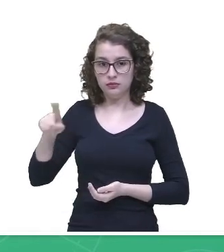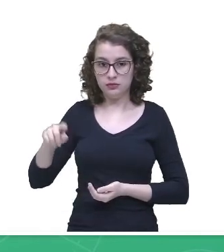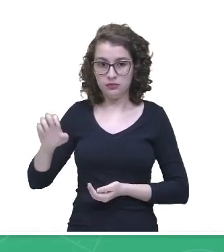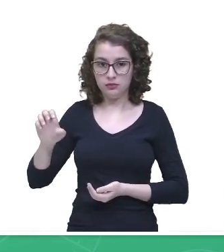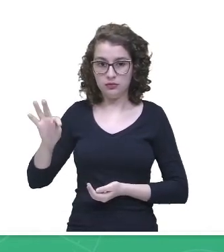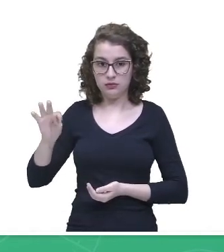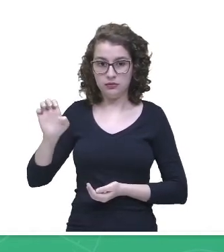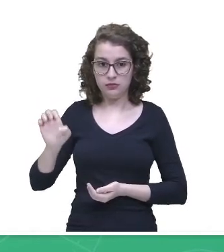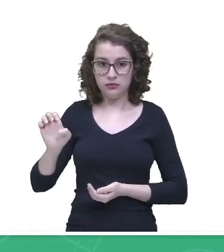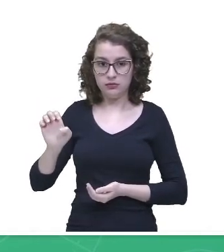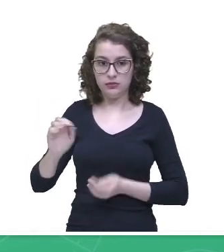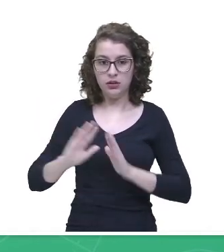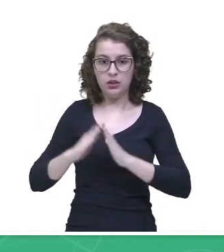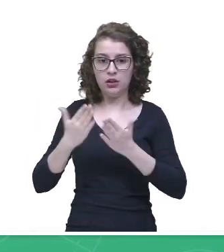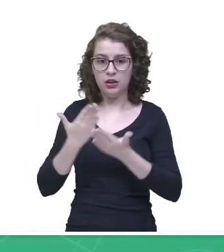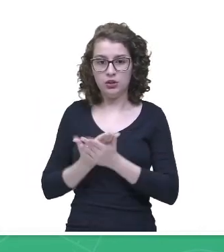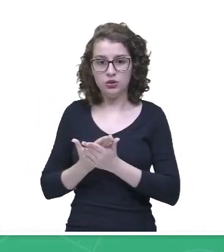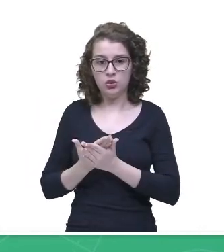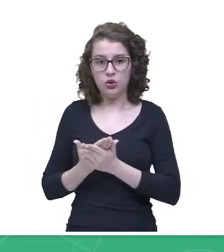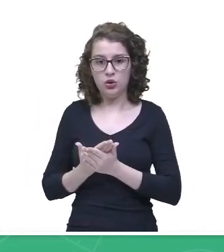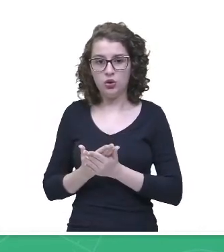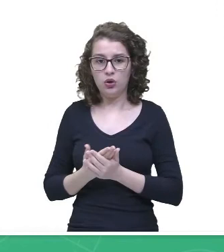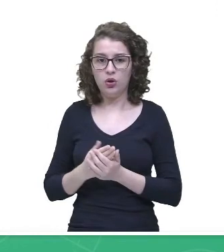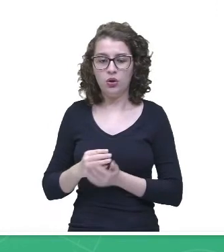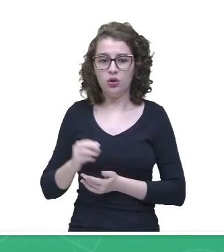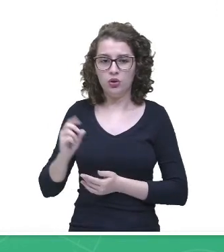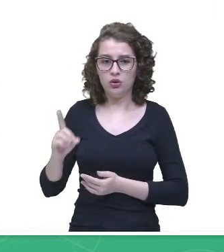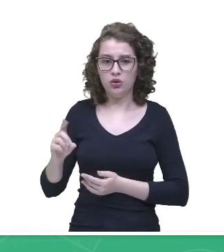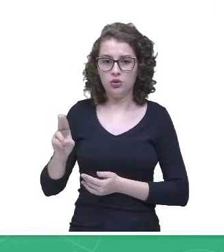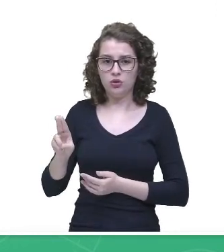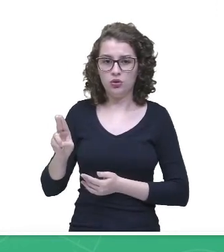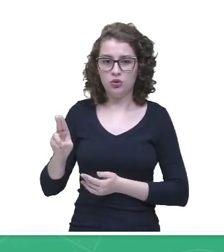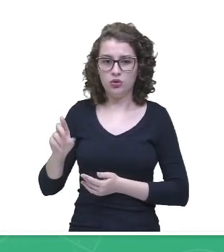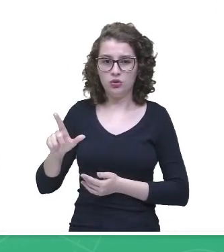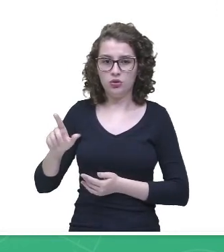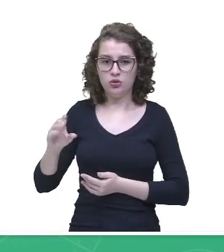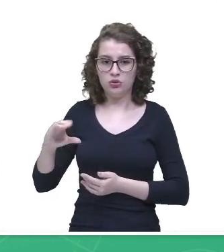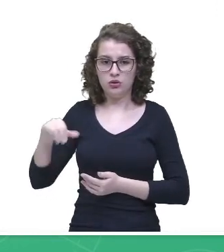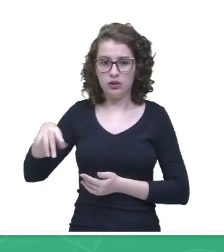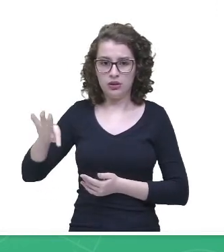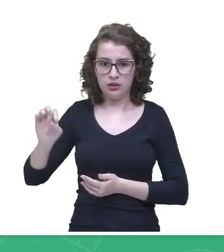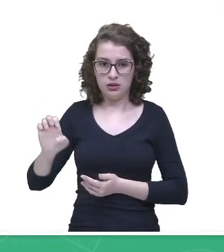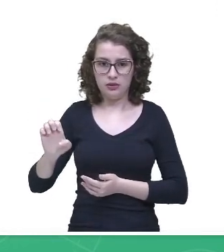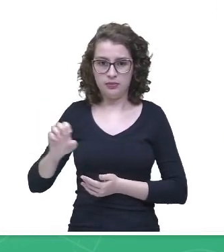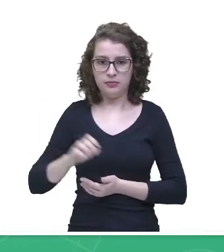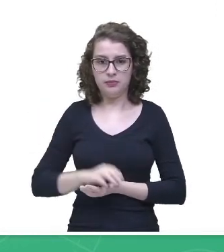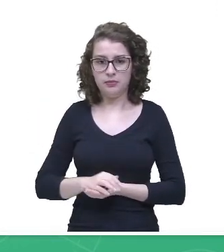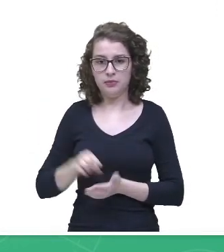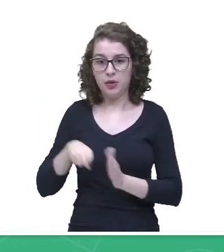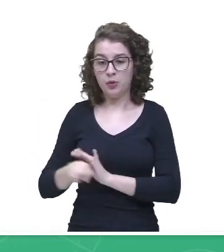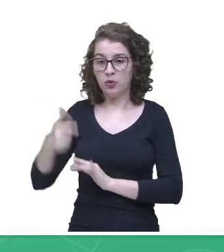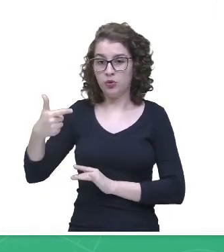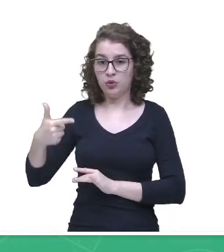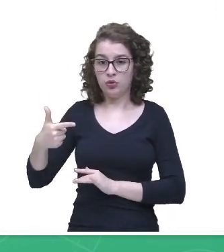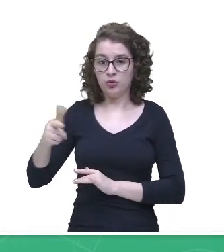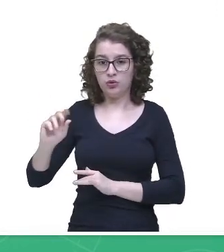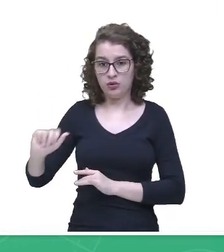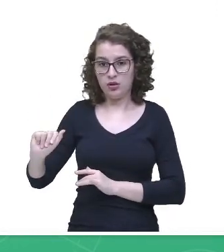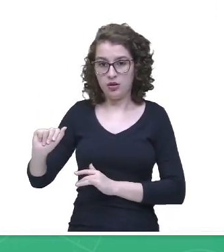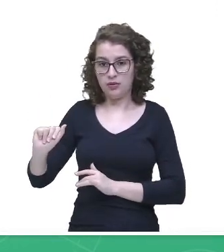escola Dulcineia Moura. Questão 2, ela colocou também ali letra A,